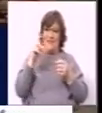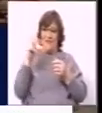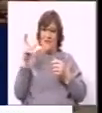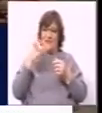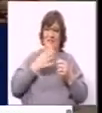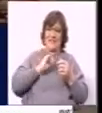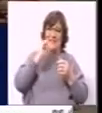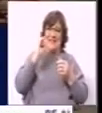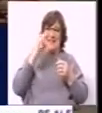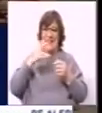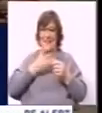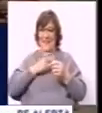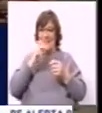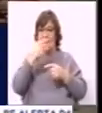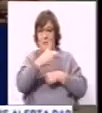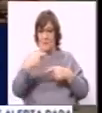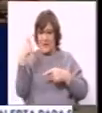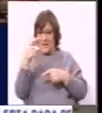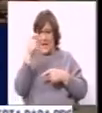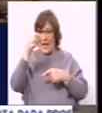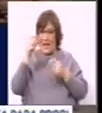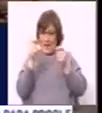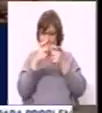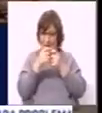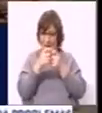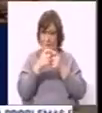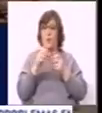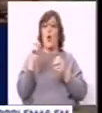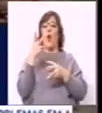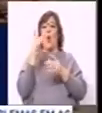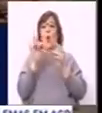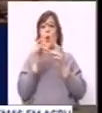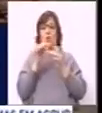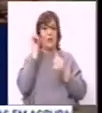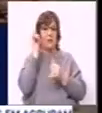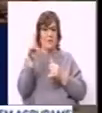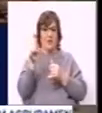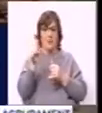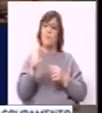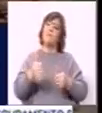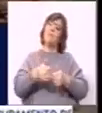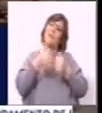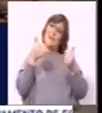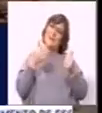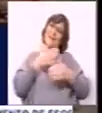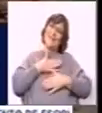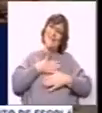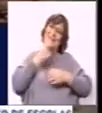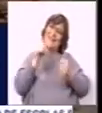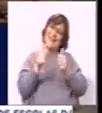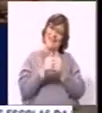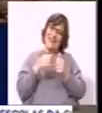caloria roupa é uma galera de ser ponto o pt ou entrar em contato telefônico a gente vai gostar consigo